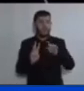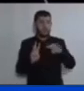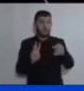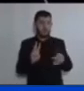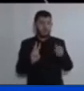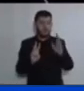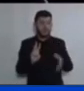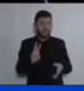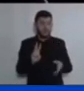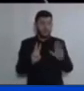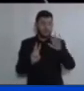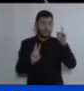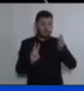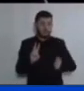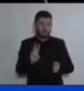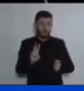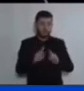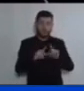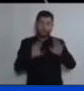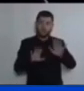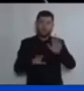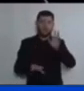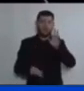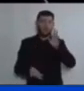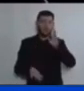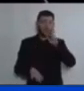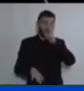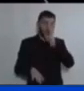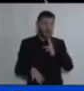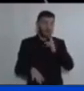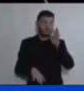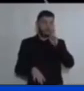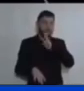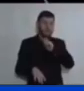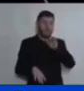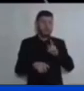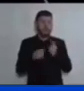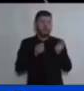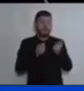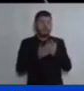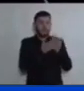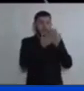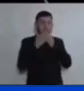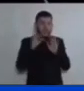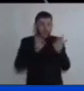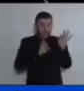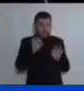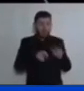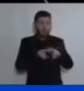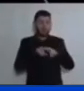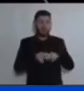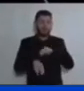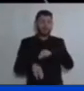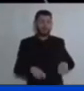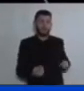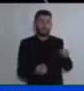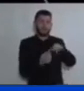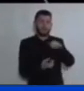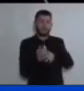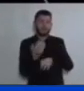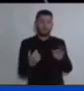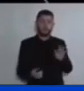ou homologar se demora parece ter sido cuidadosamente planejada pelo magistrado para geral verdadeiro fato político